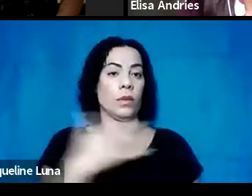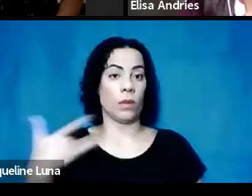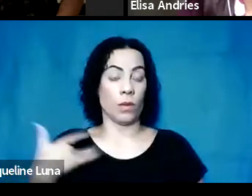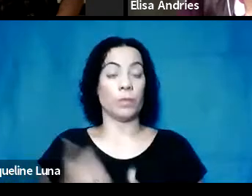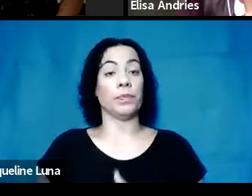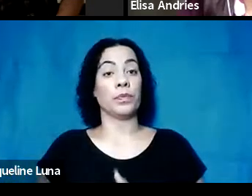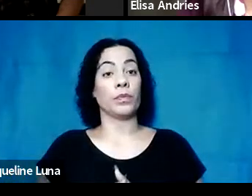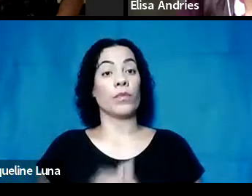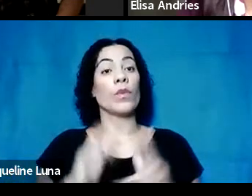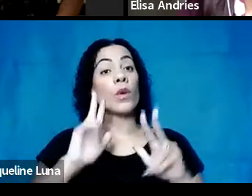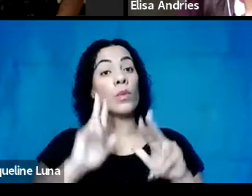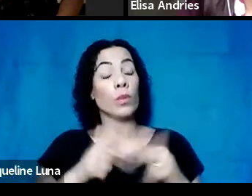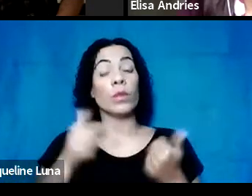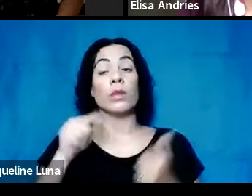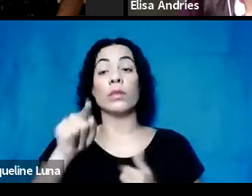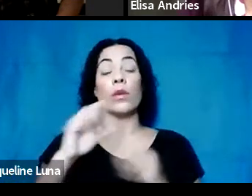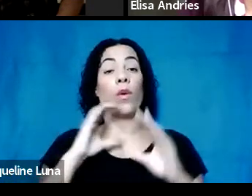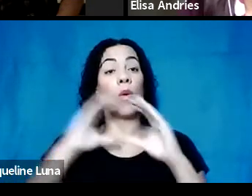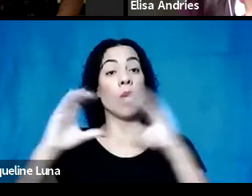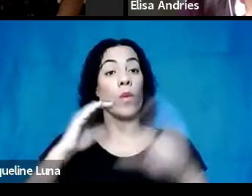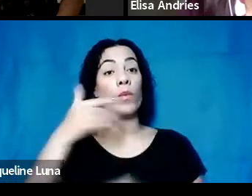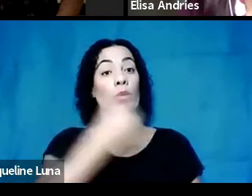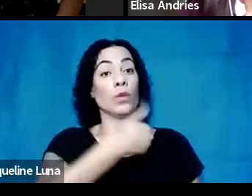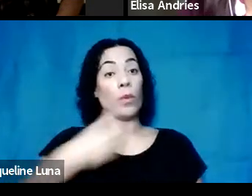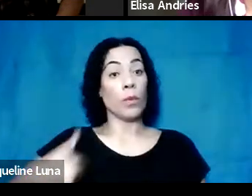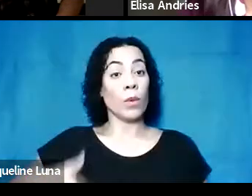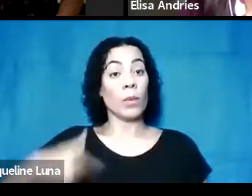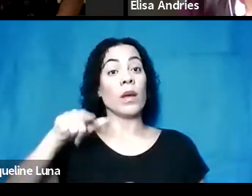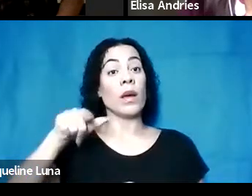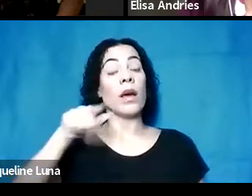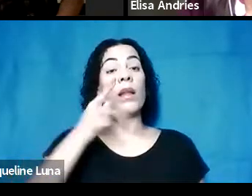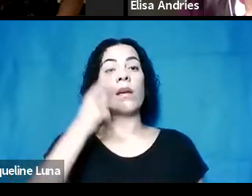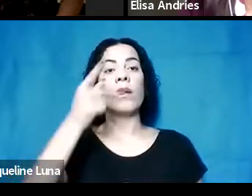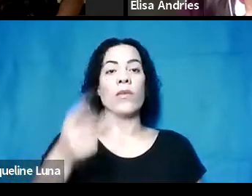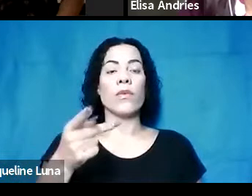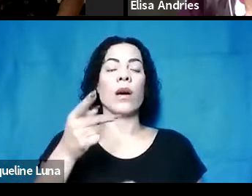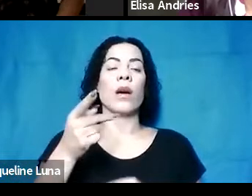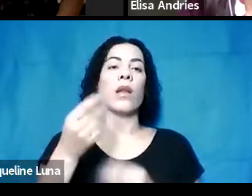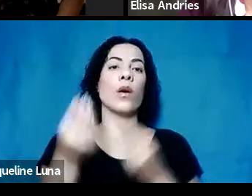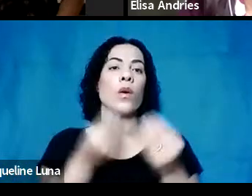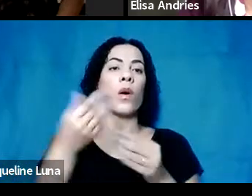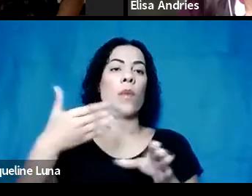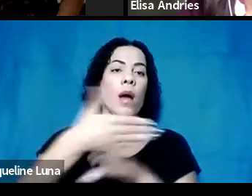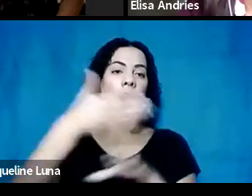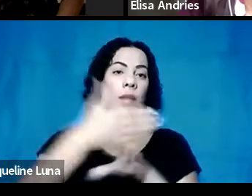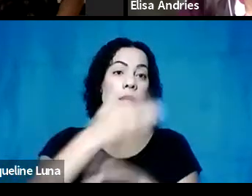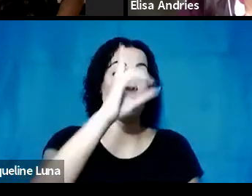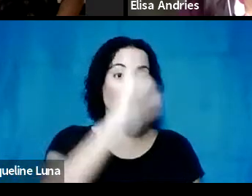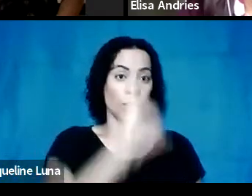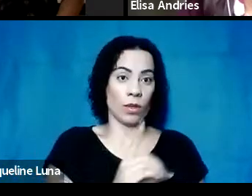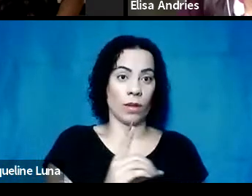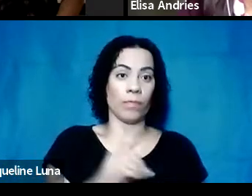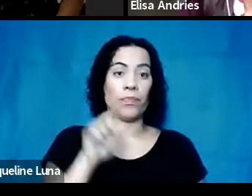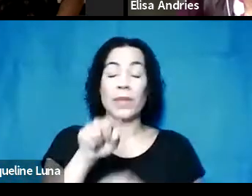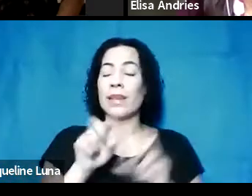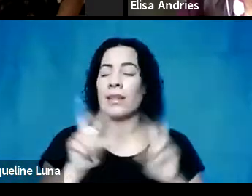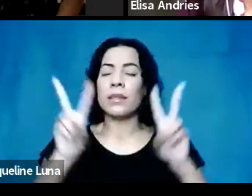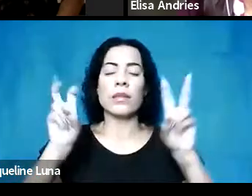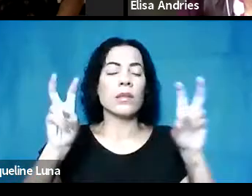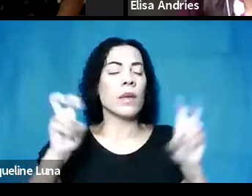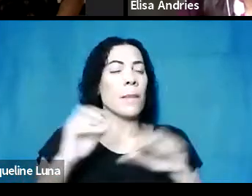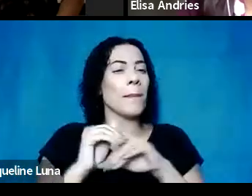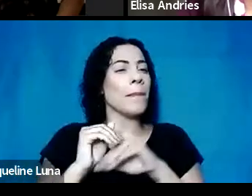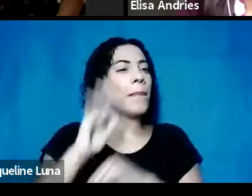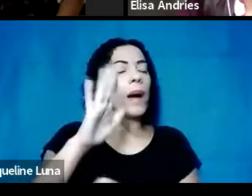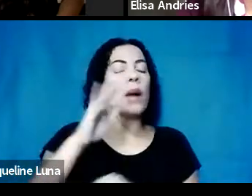Nesse sentido, a comunicação pública ela fala diretamente de mobilização e de acesso a direitos. É para esse tema altamente